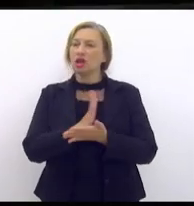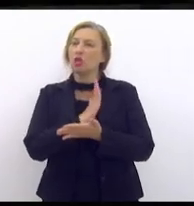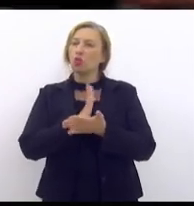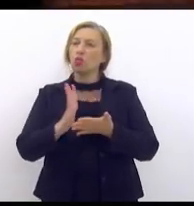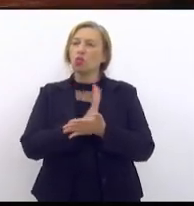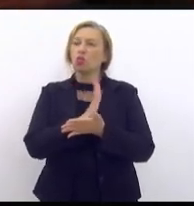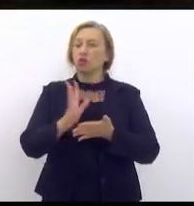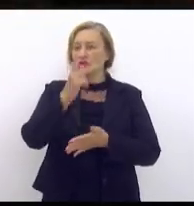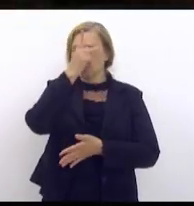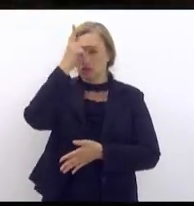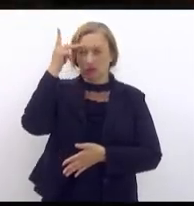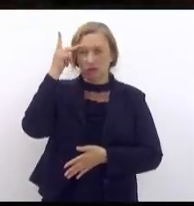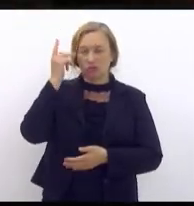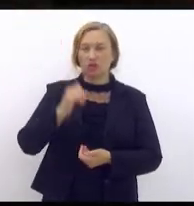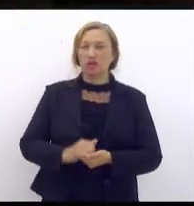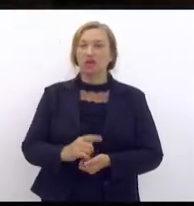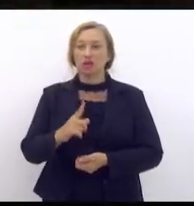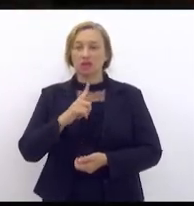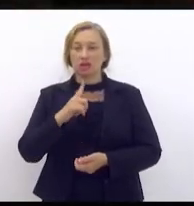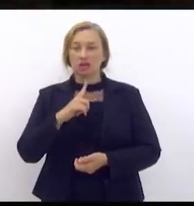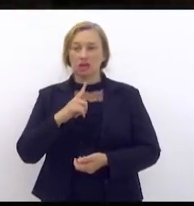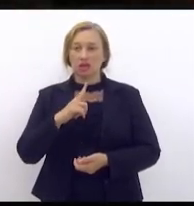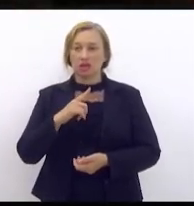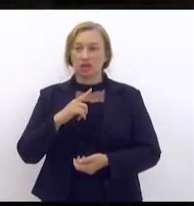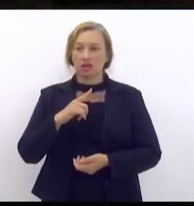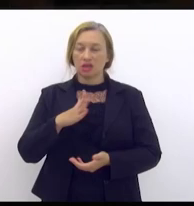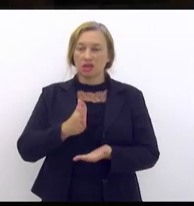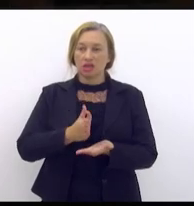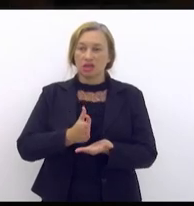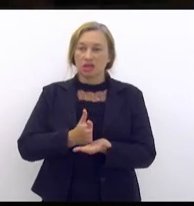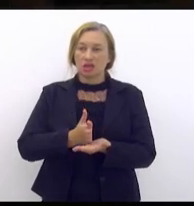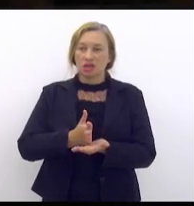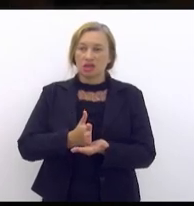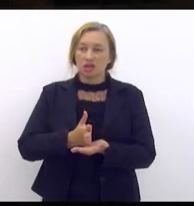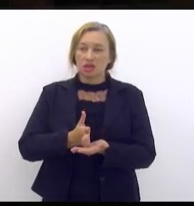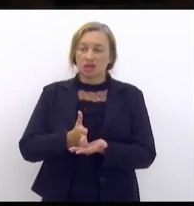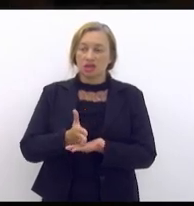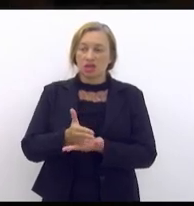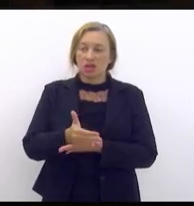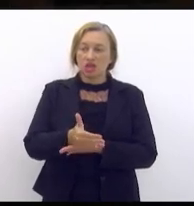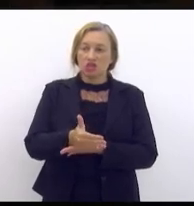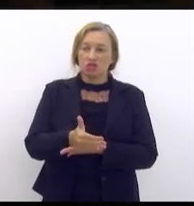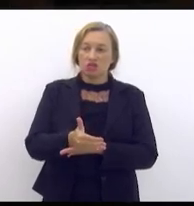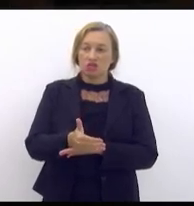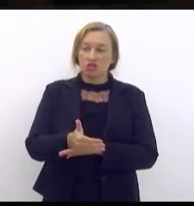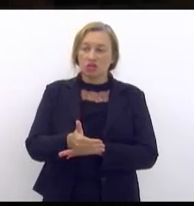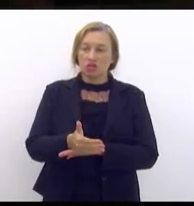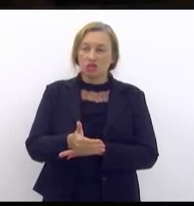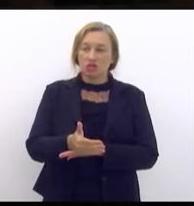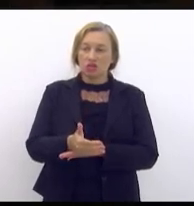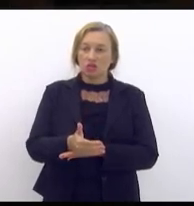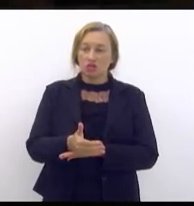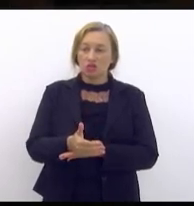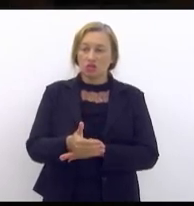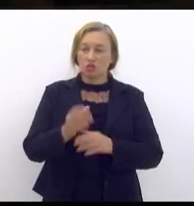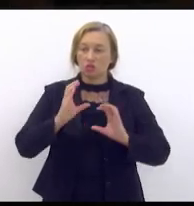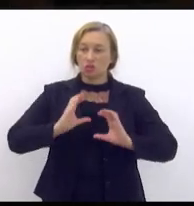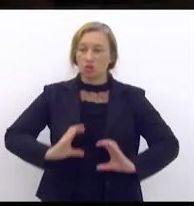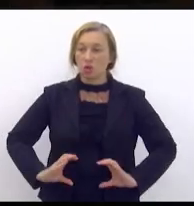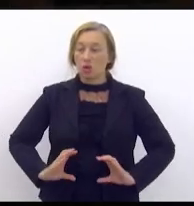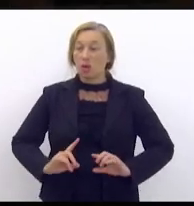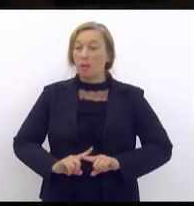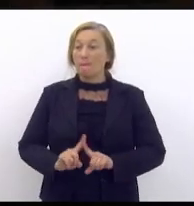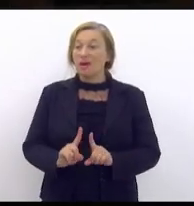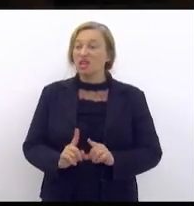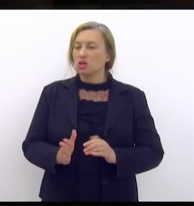pessoas que têm desvio de conduta. Mas isso tem em qualquer